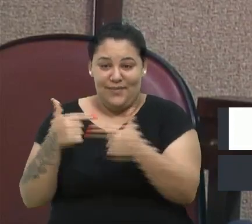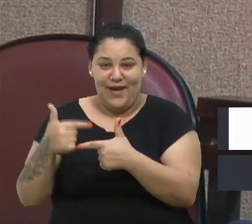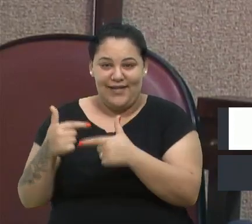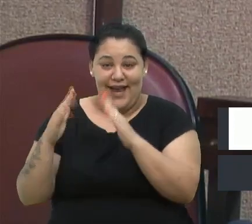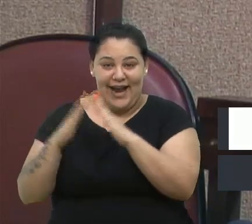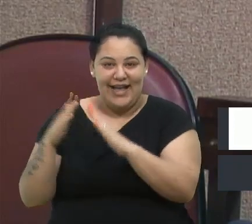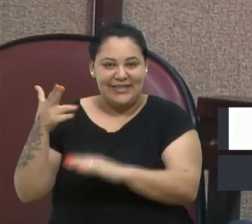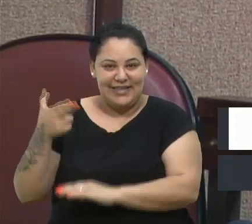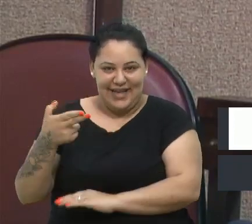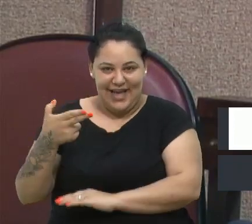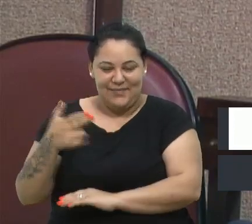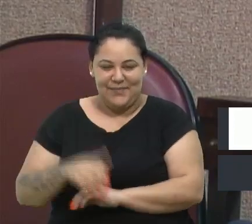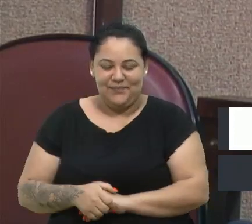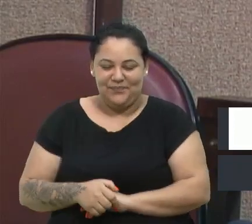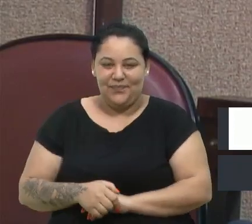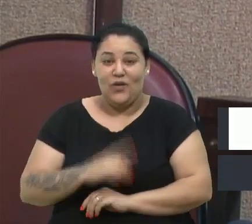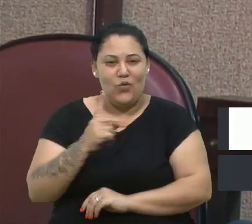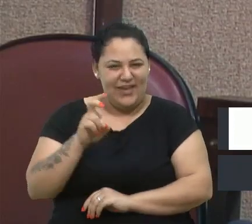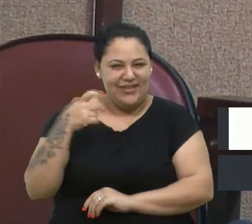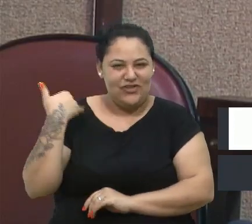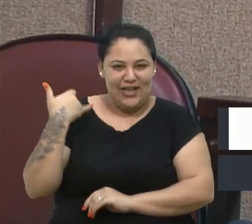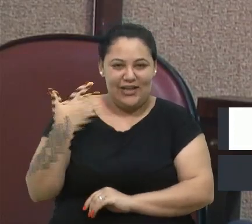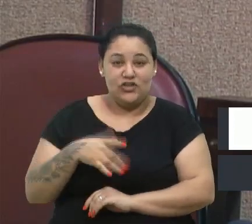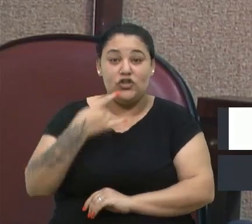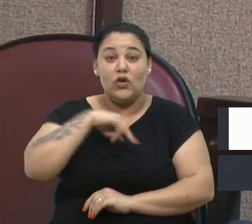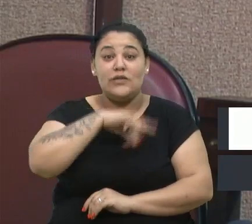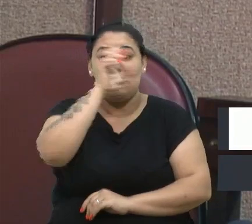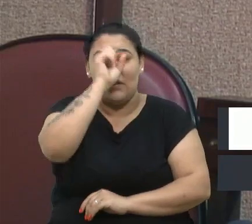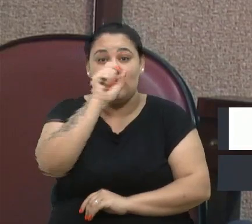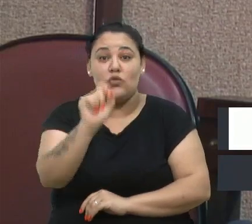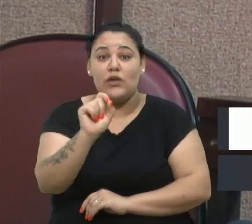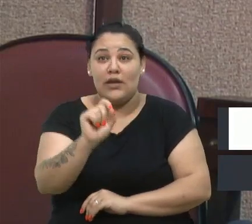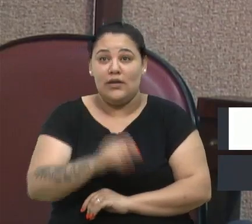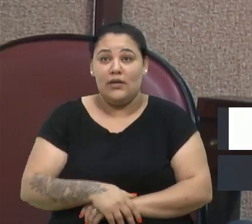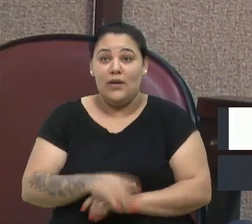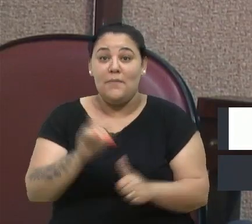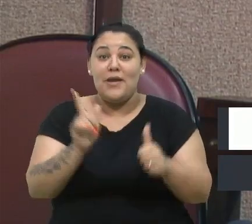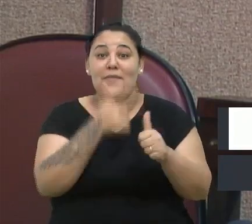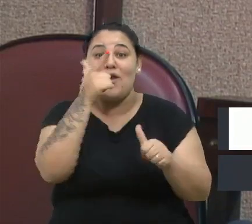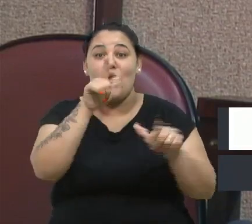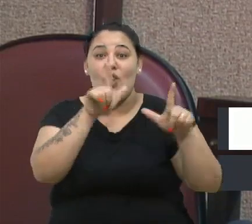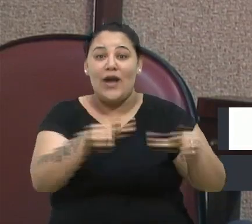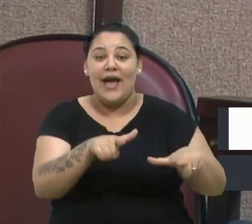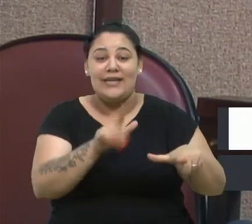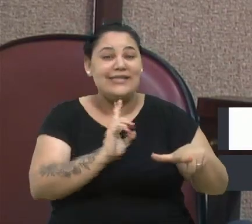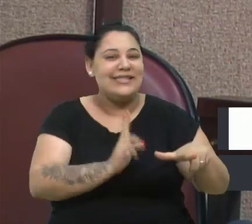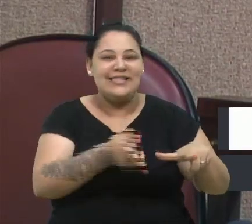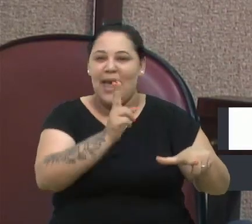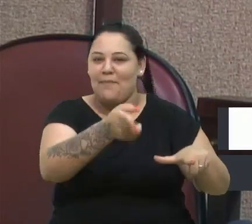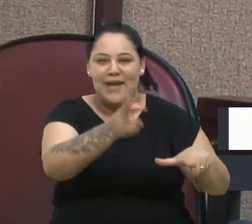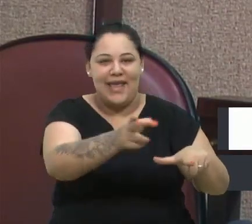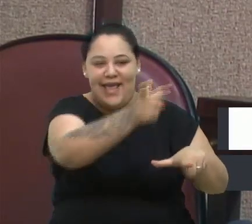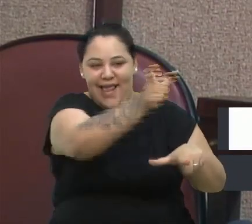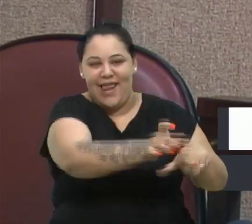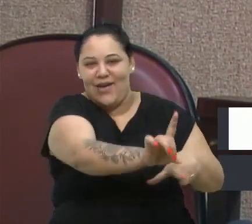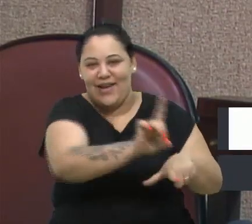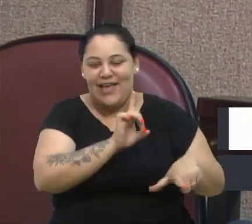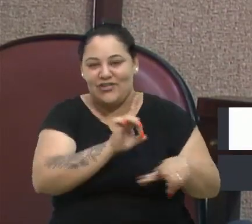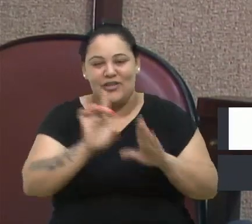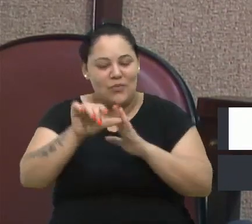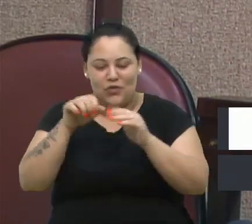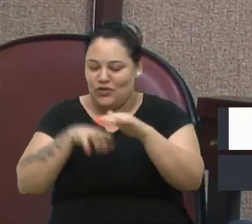lá no Cassina, nós tínhamos aprendido o seguinte: em primeiro lugar, sempre o cliente, depois o estoque, depois